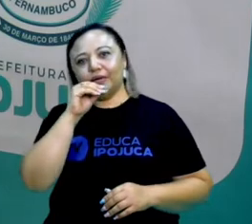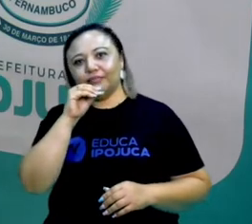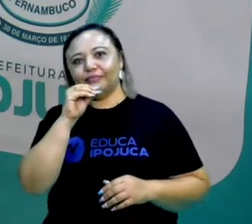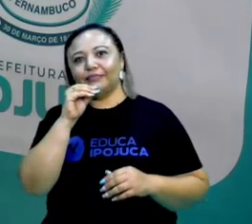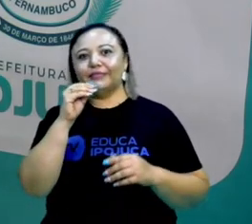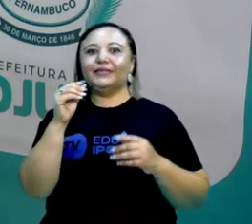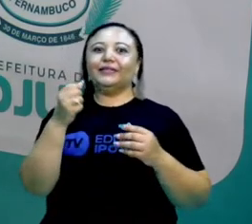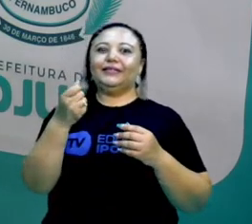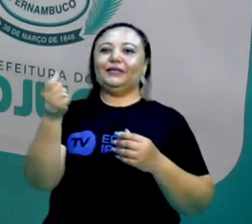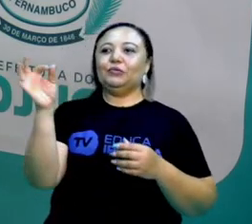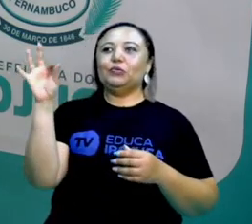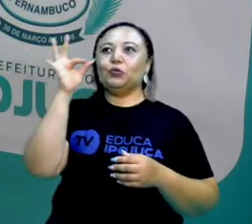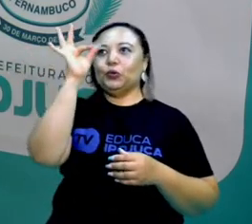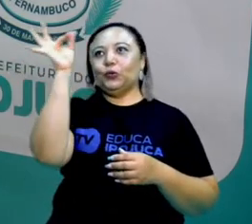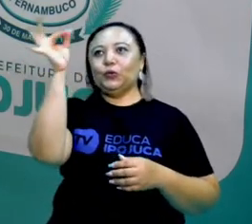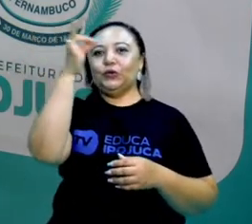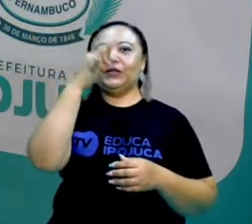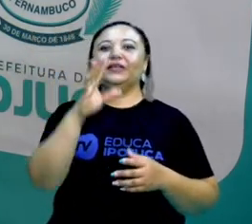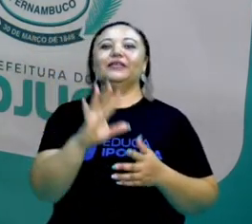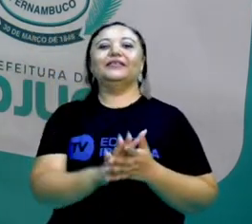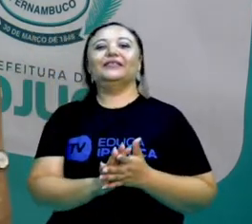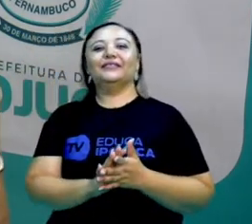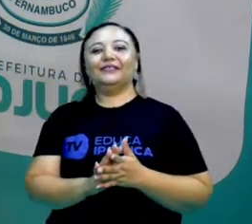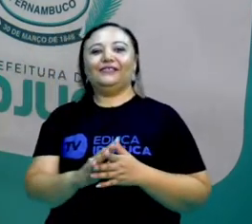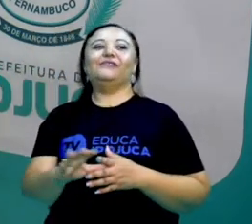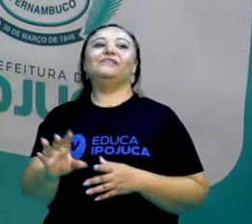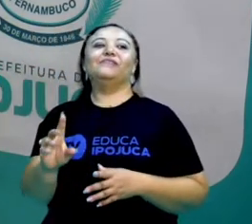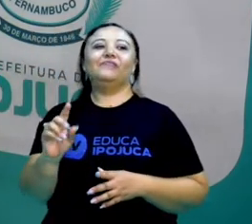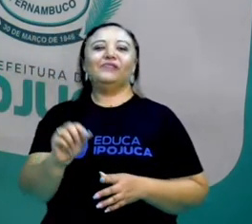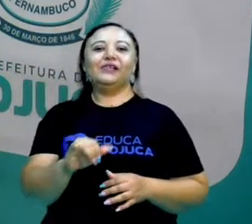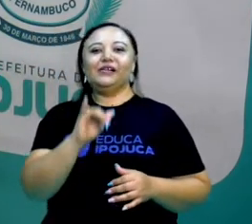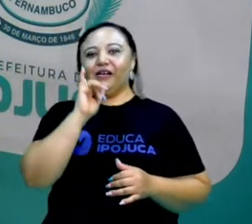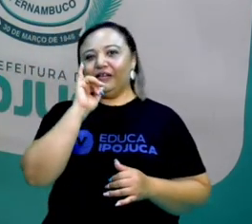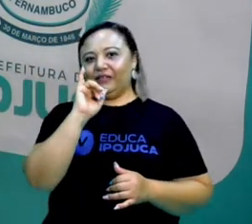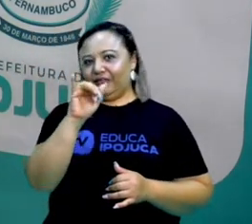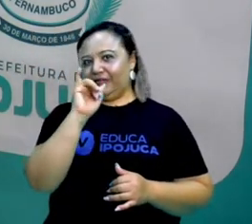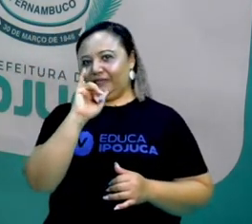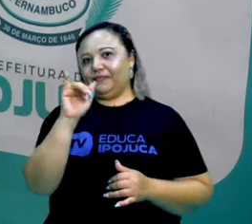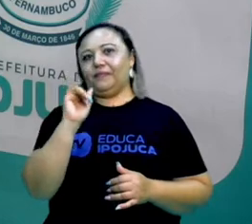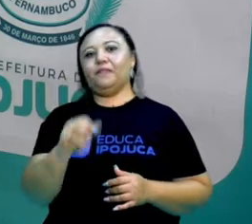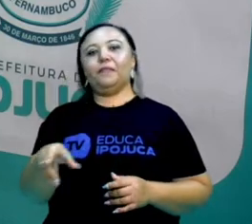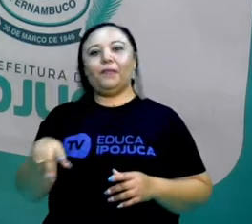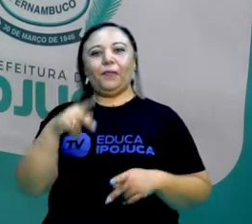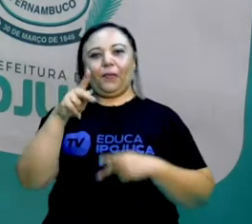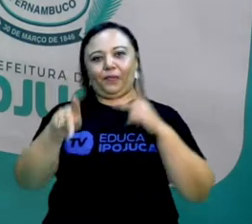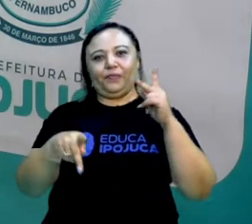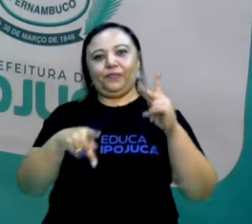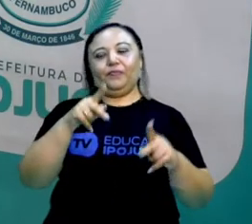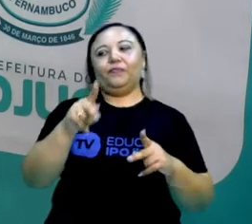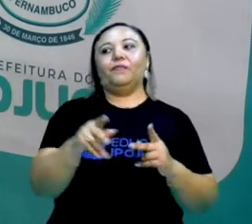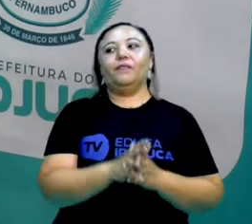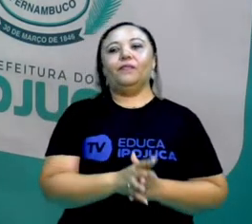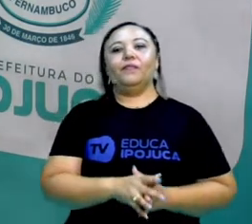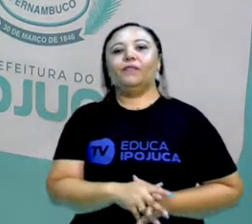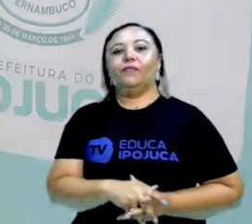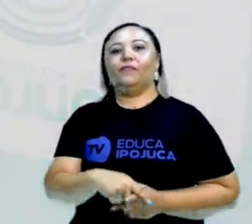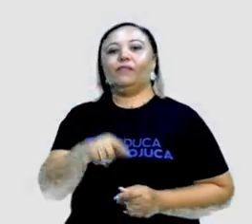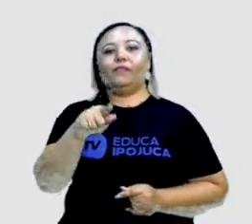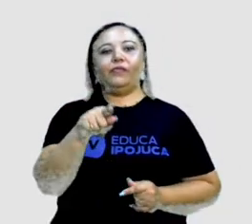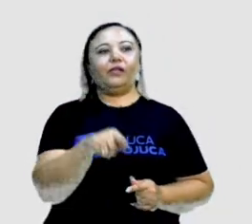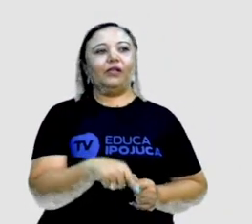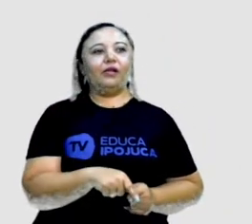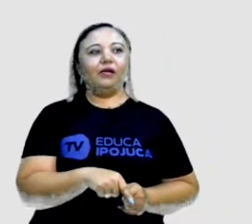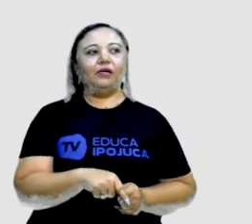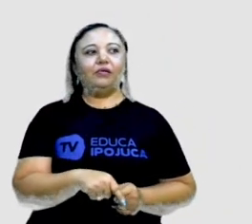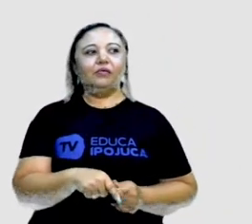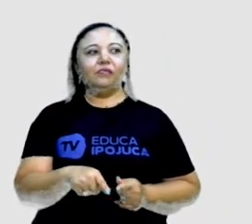entra mosquito. Lembre que aí também são ditados populares, né? Então, era uma vez um homem cuja primeira